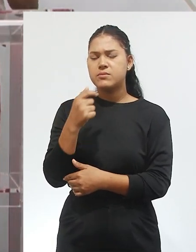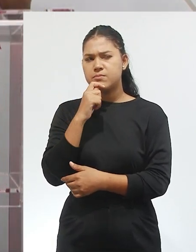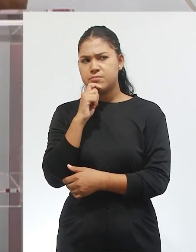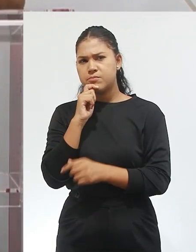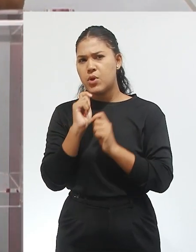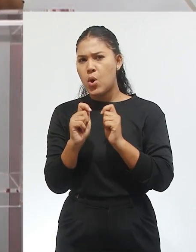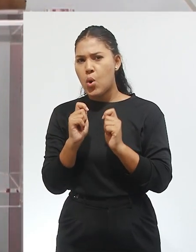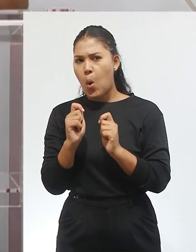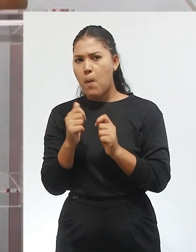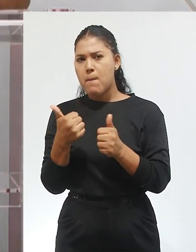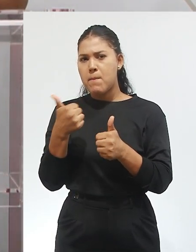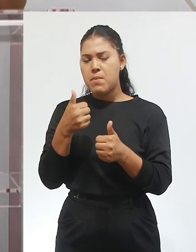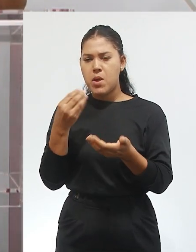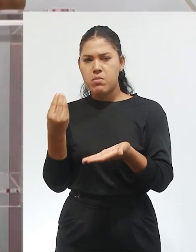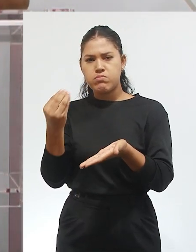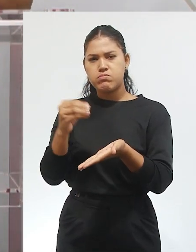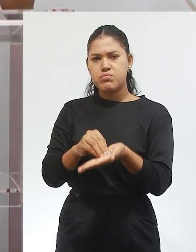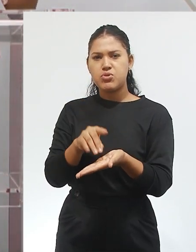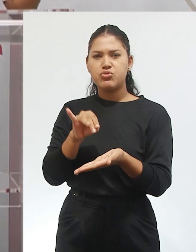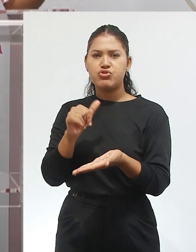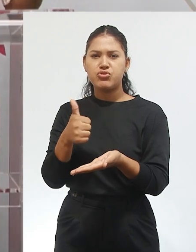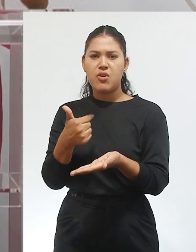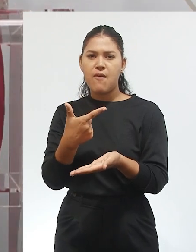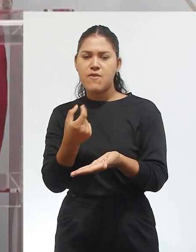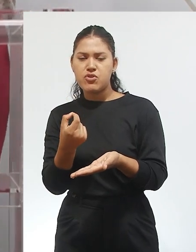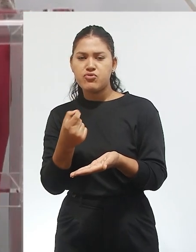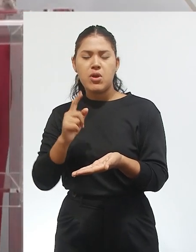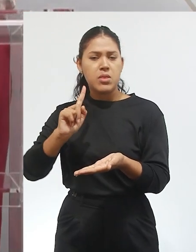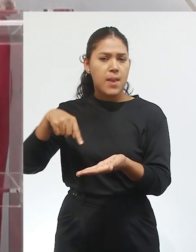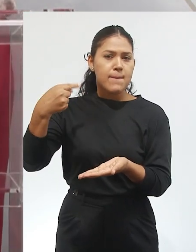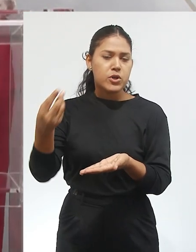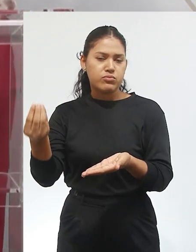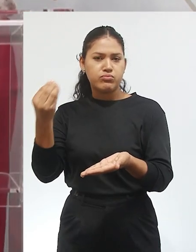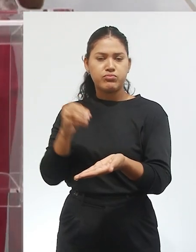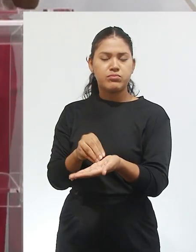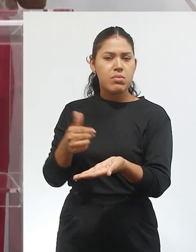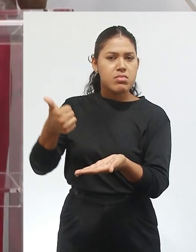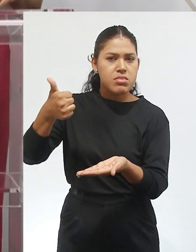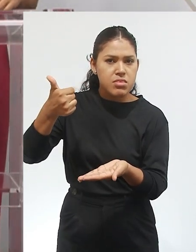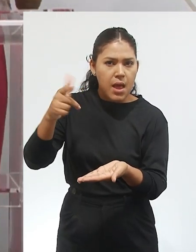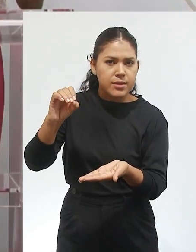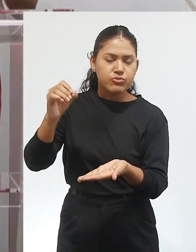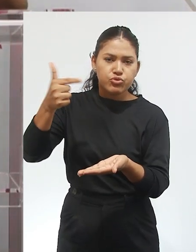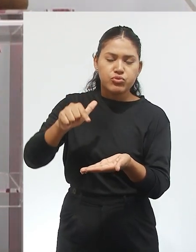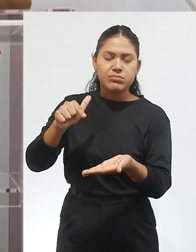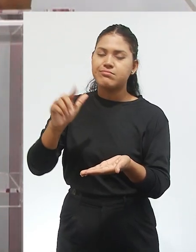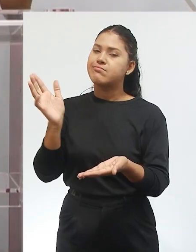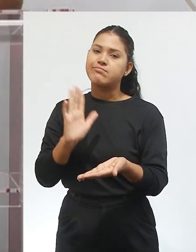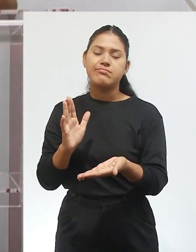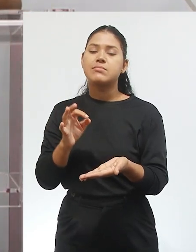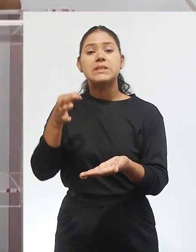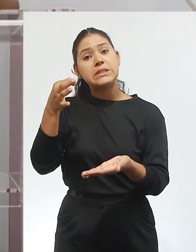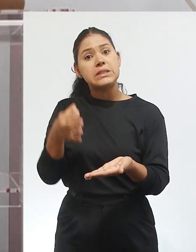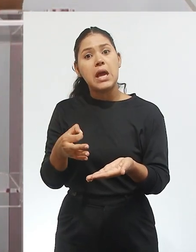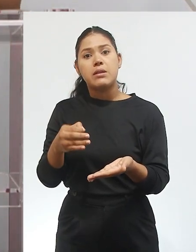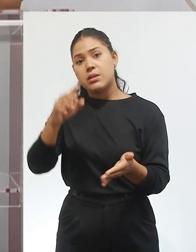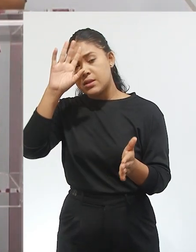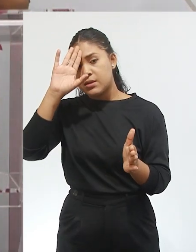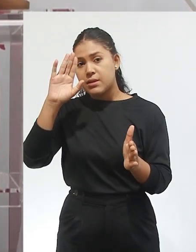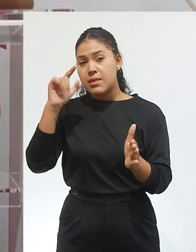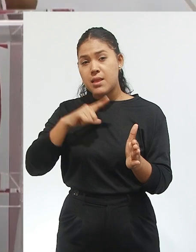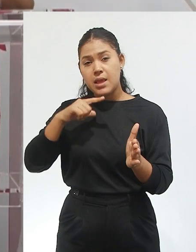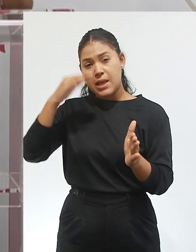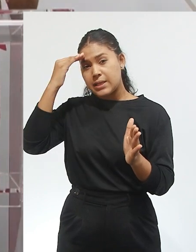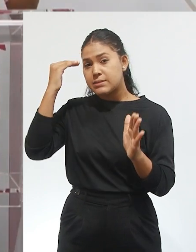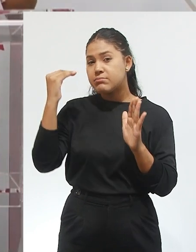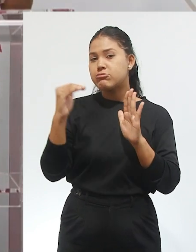peraí, eu vou registrar primeiro essa do dia 20 aqui, já que eu esqueci do dia 10, e depois eu vou e registro do dia 10. Negativo. Tem que